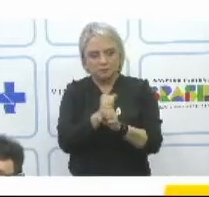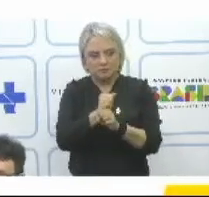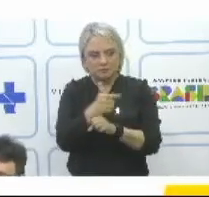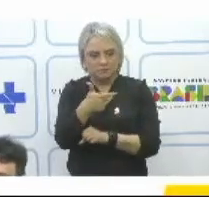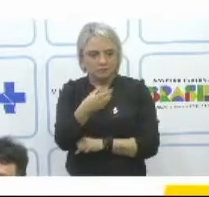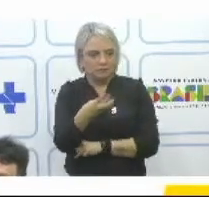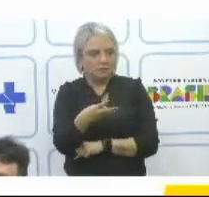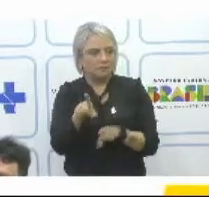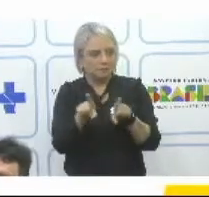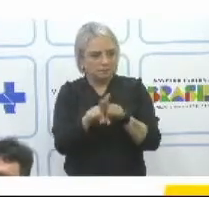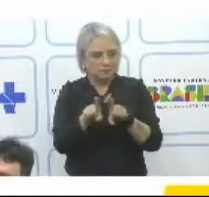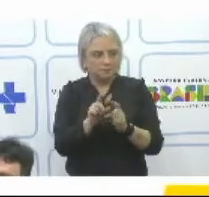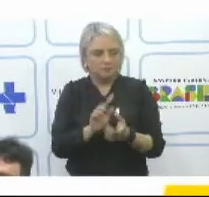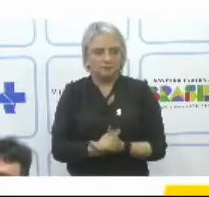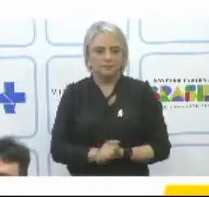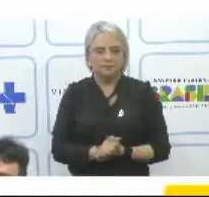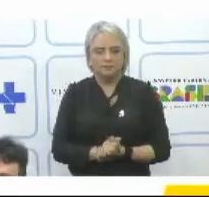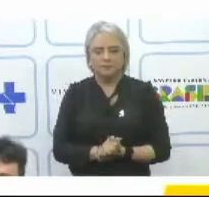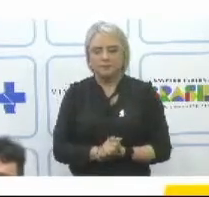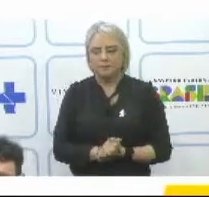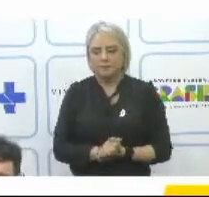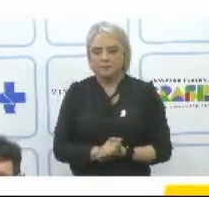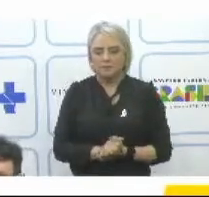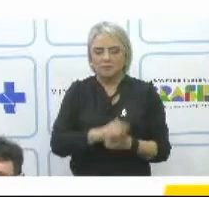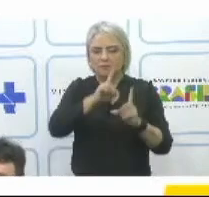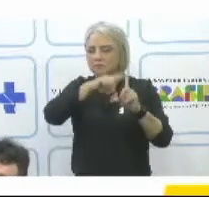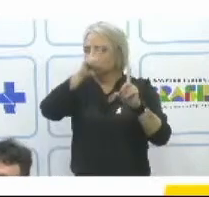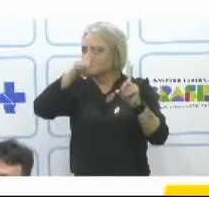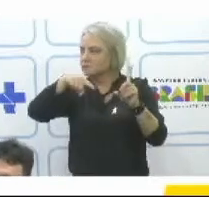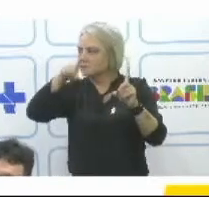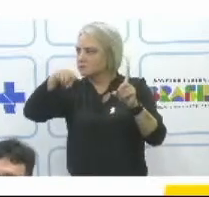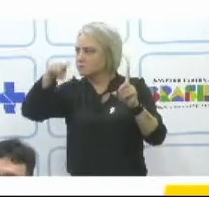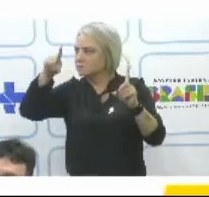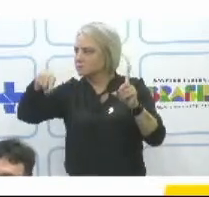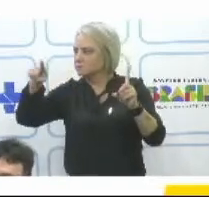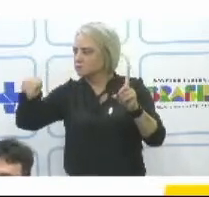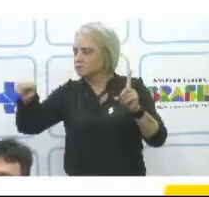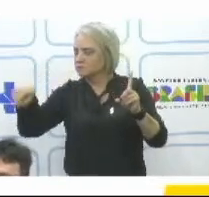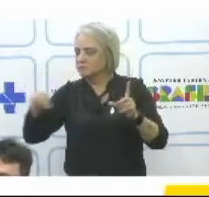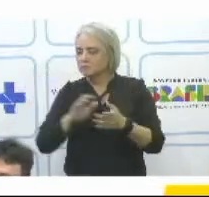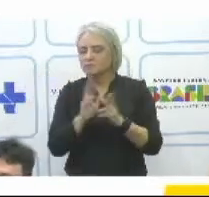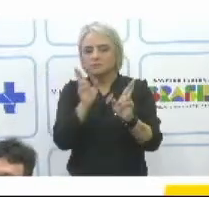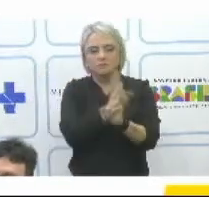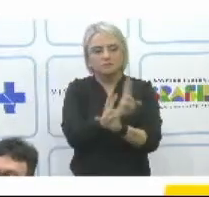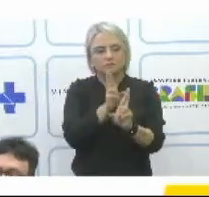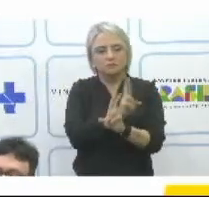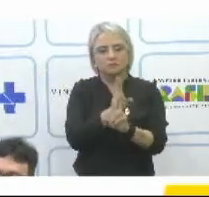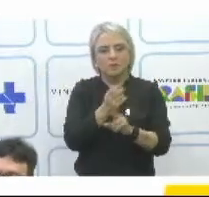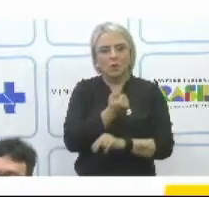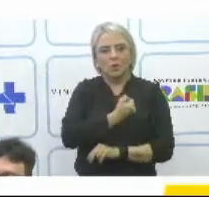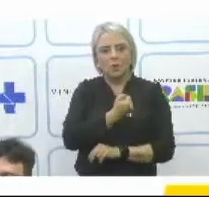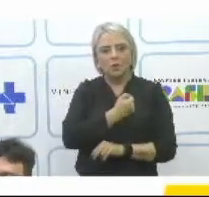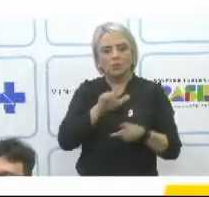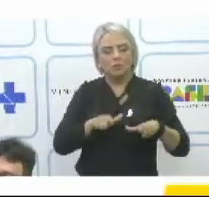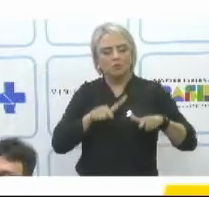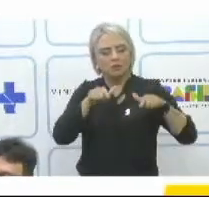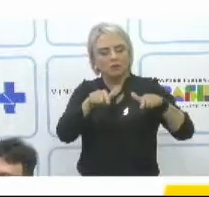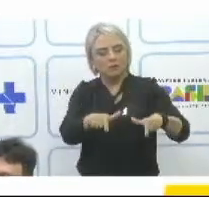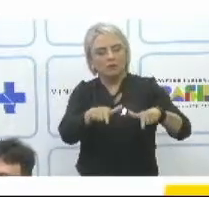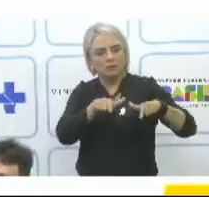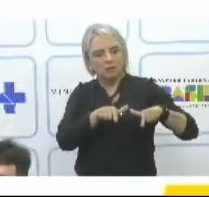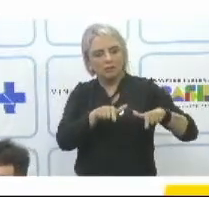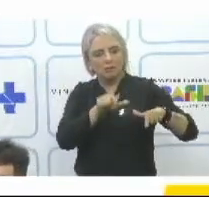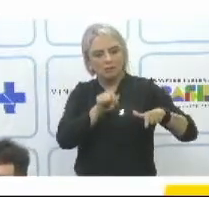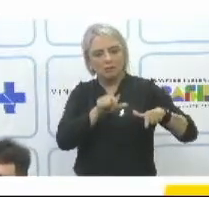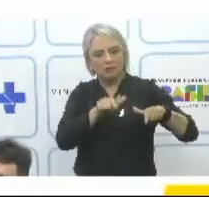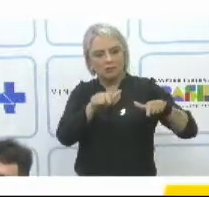2023 também, né. Esse daqui é um gráfico, né, relacionando o número de certificados